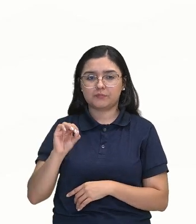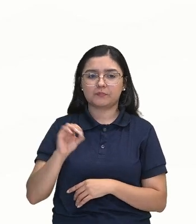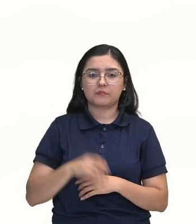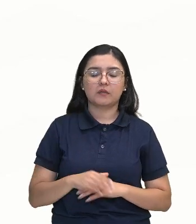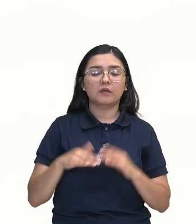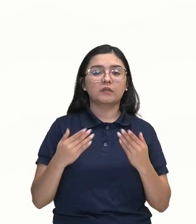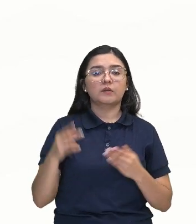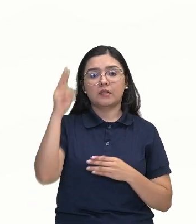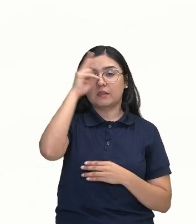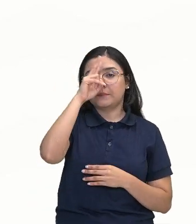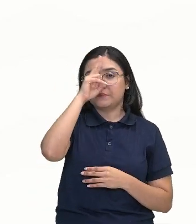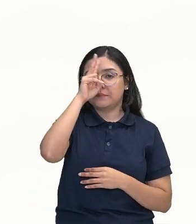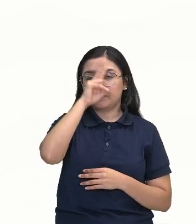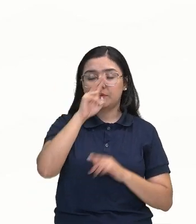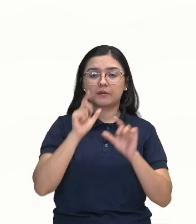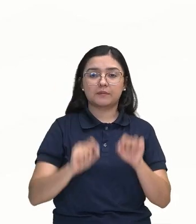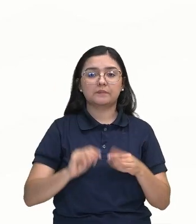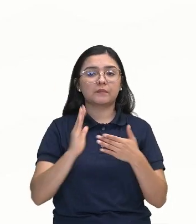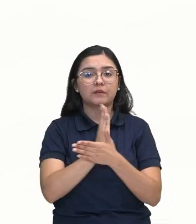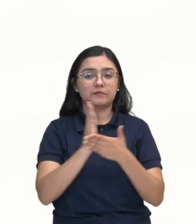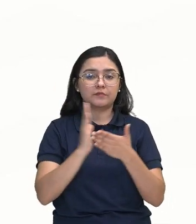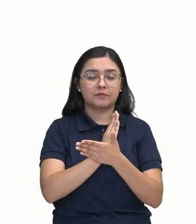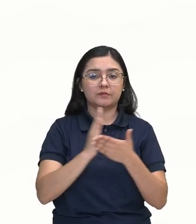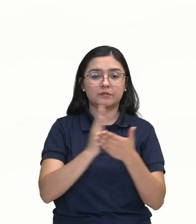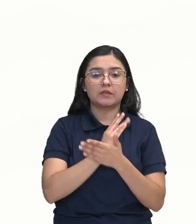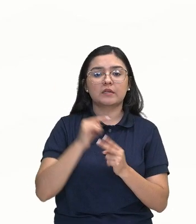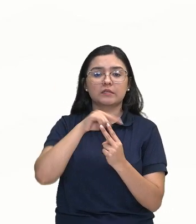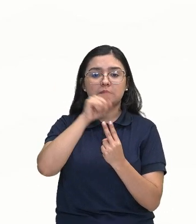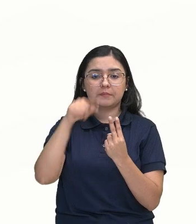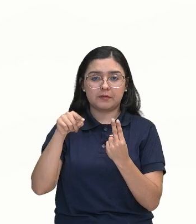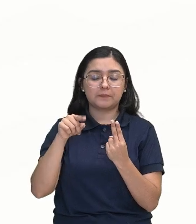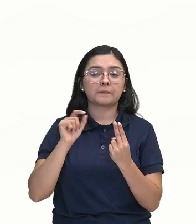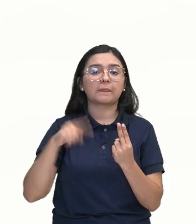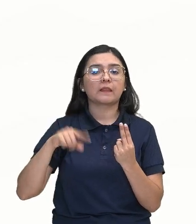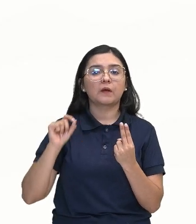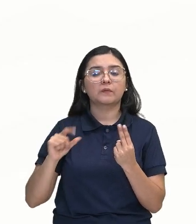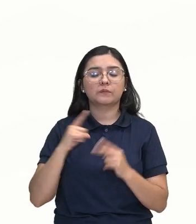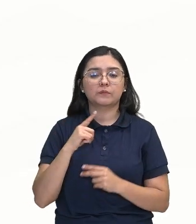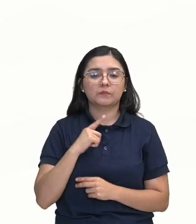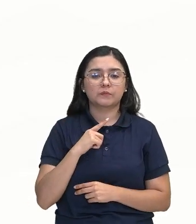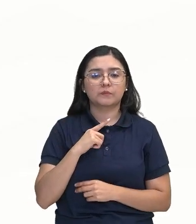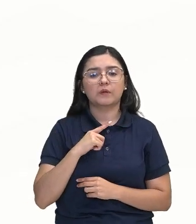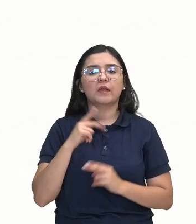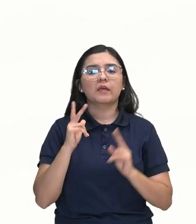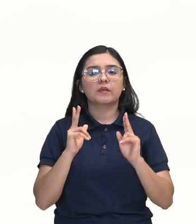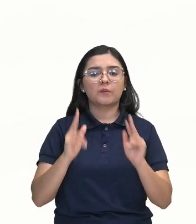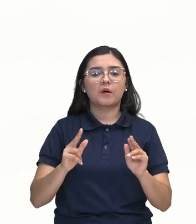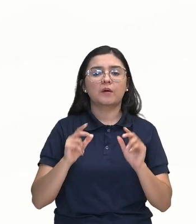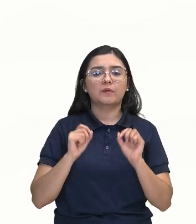Vale lembrar que, geralmente, esse π ele é adotado como sendo igual